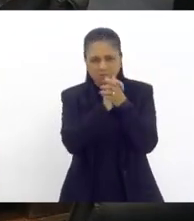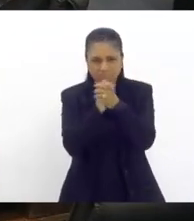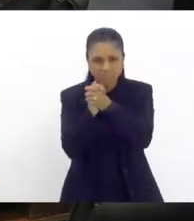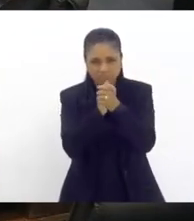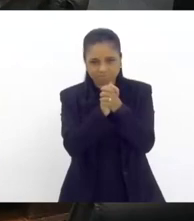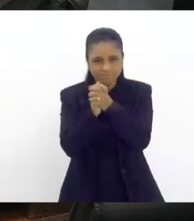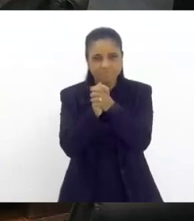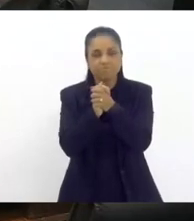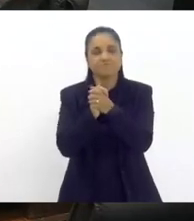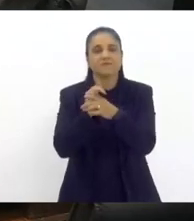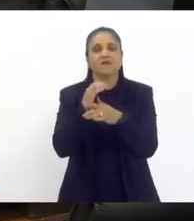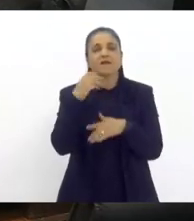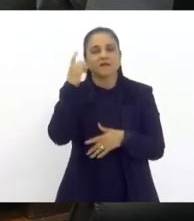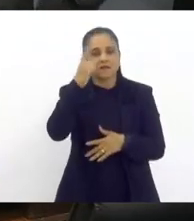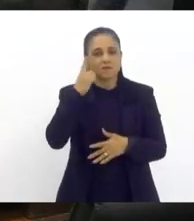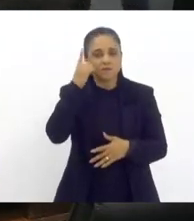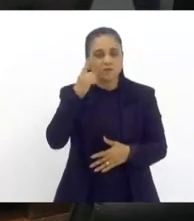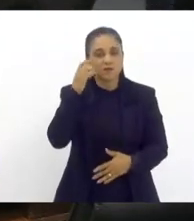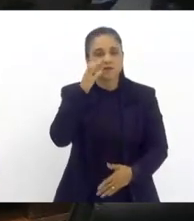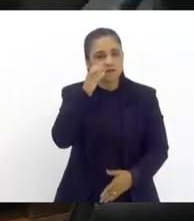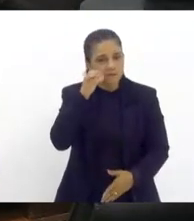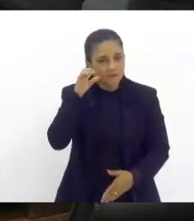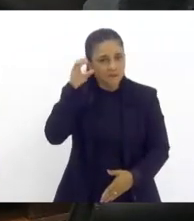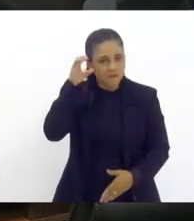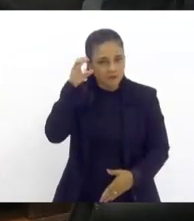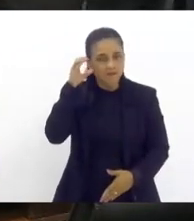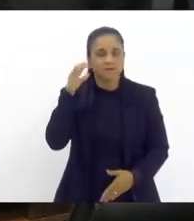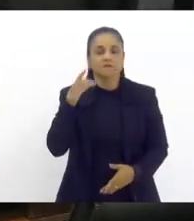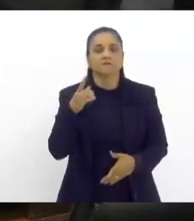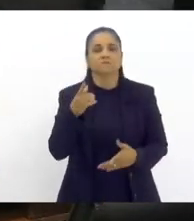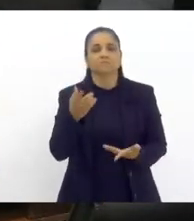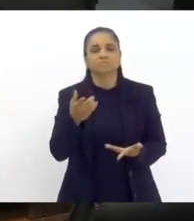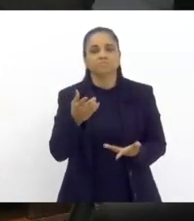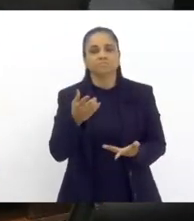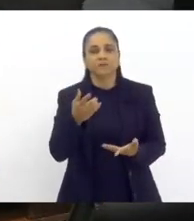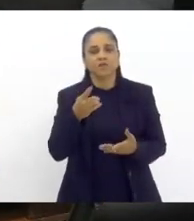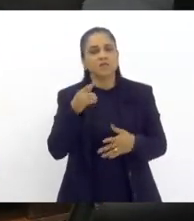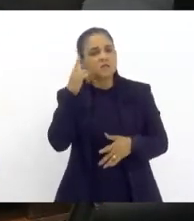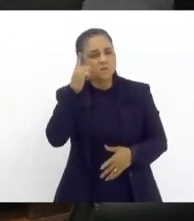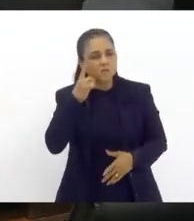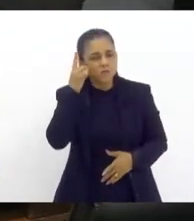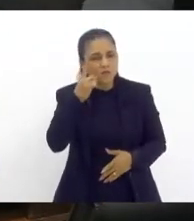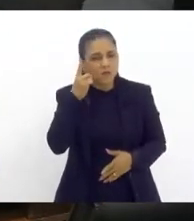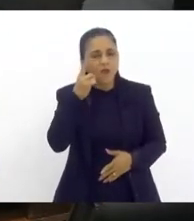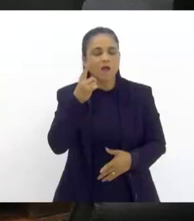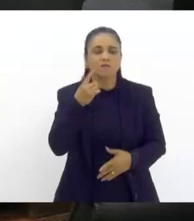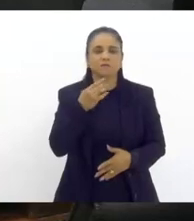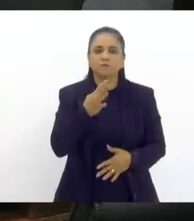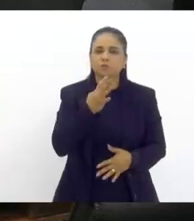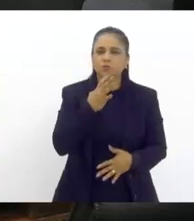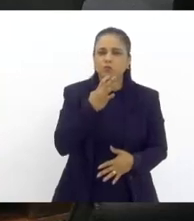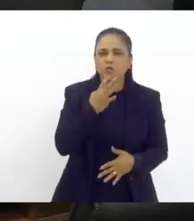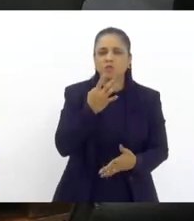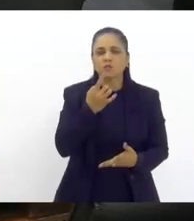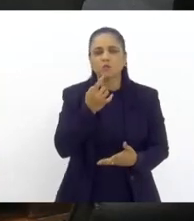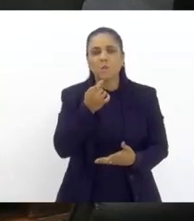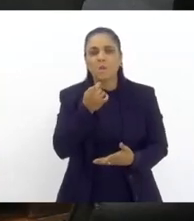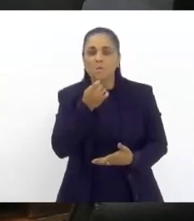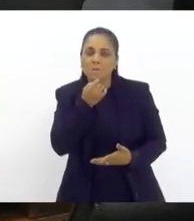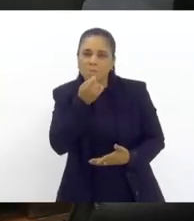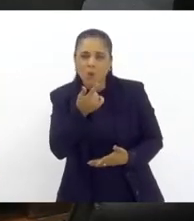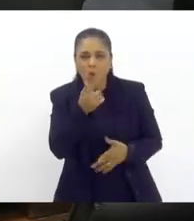da deputada Célia Jordão. Célia é uma deputada que conheço há pouco e que